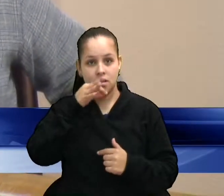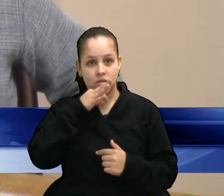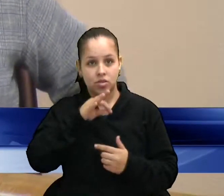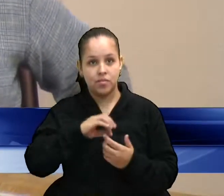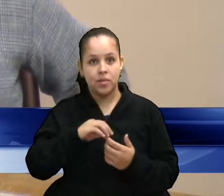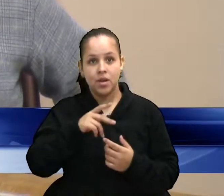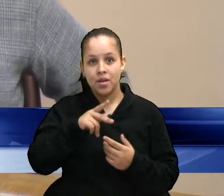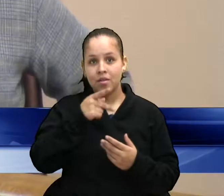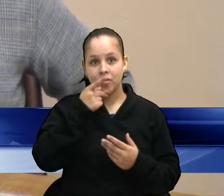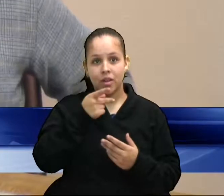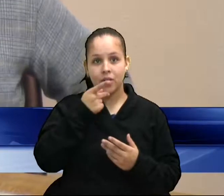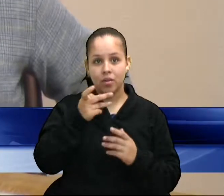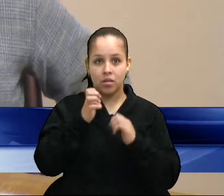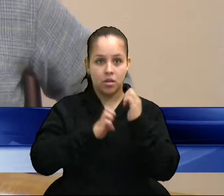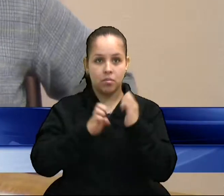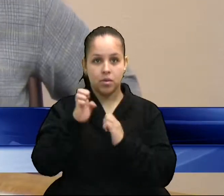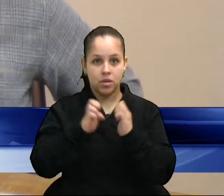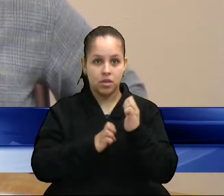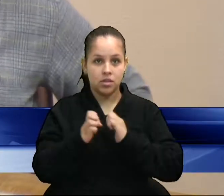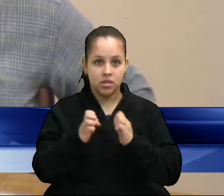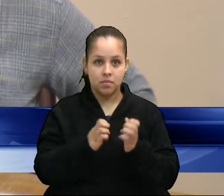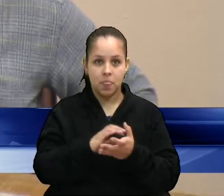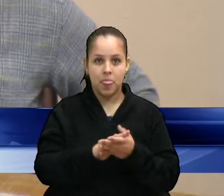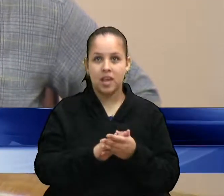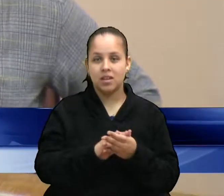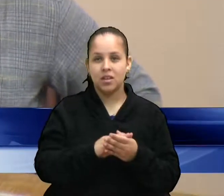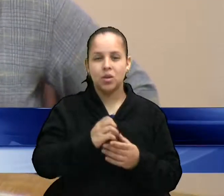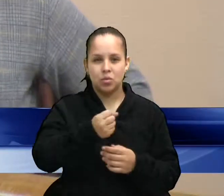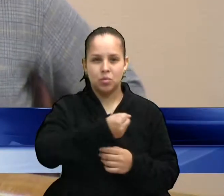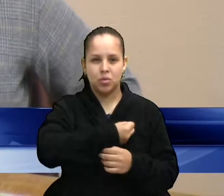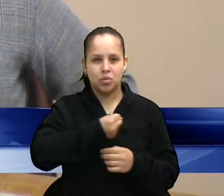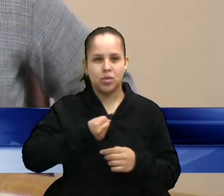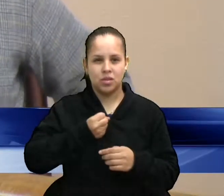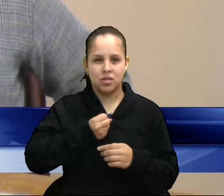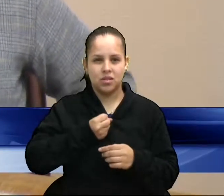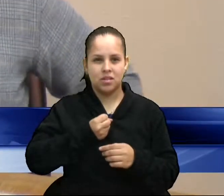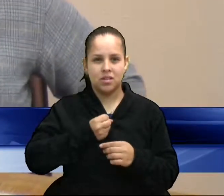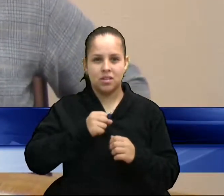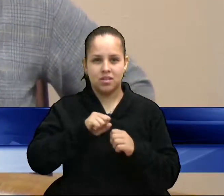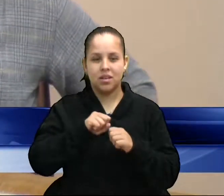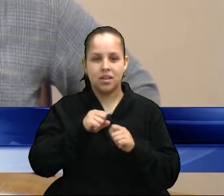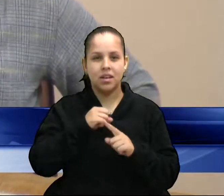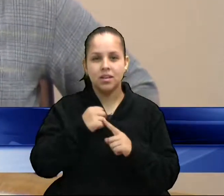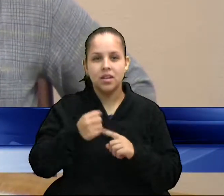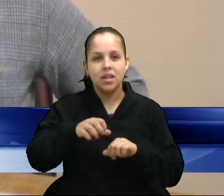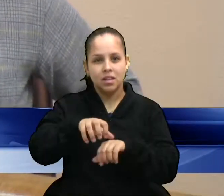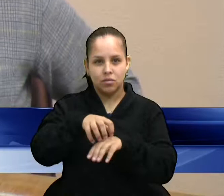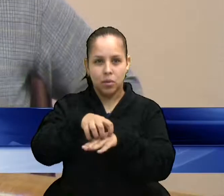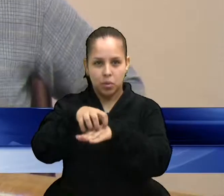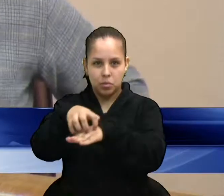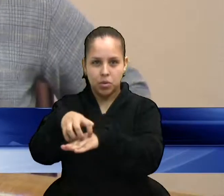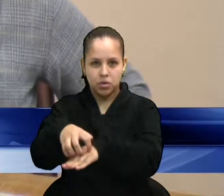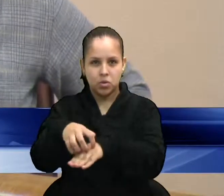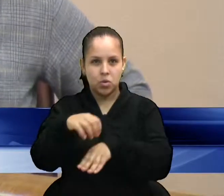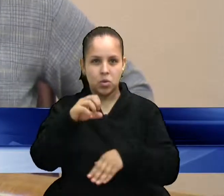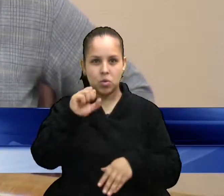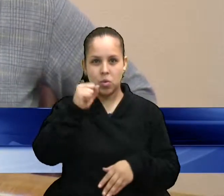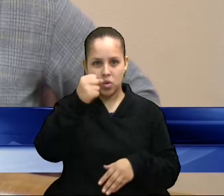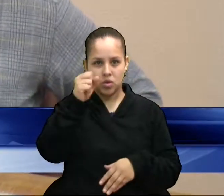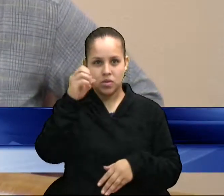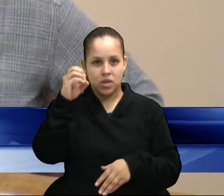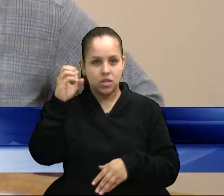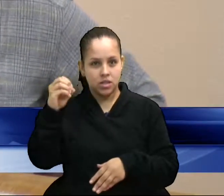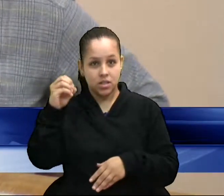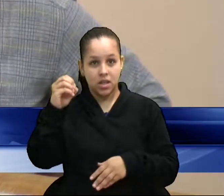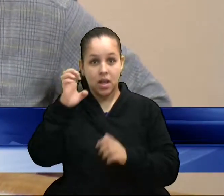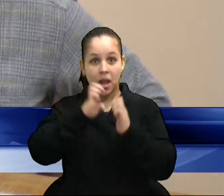que as empresas de fretamento, números da Secretaria Municipal do Transporte, são totais aproximadamente 800 empresas cadastradas